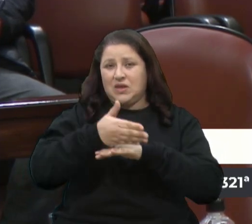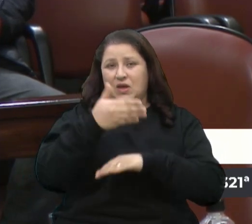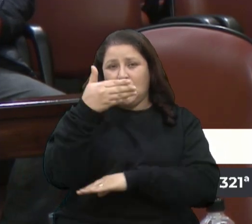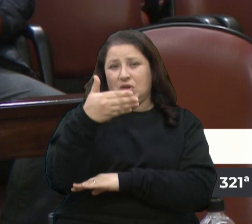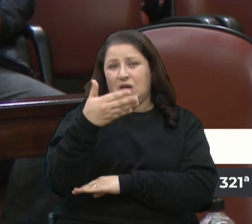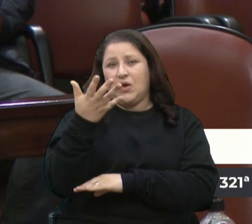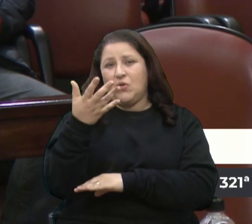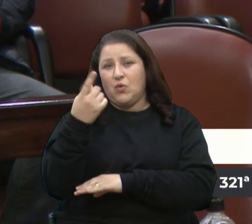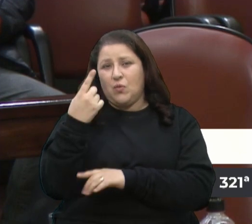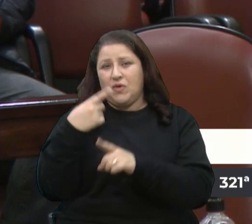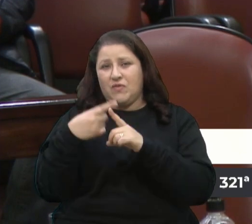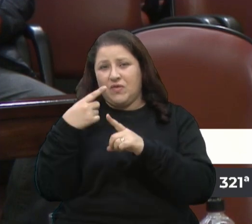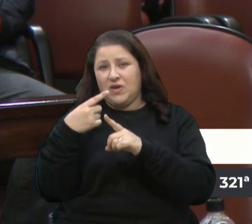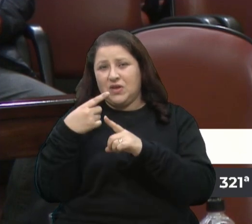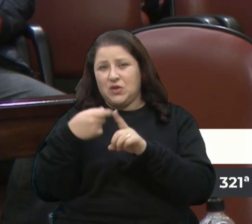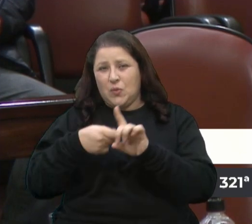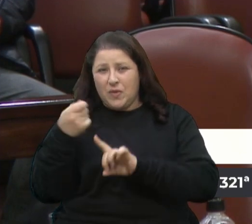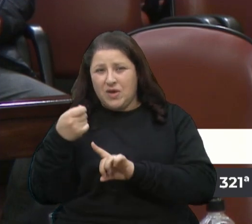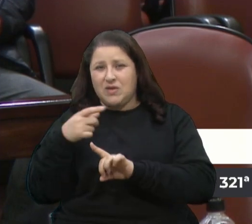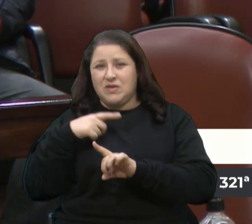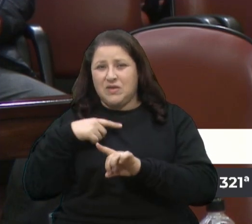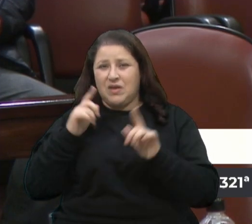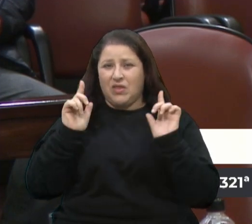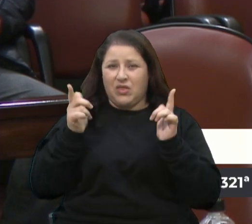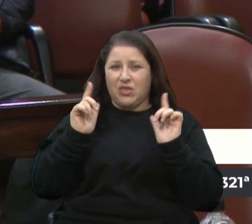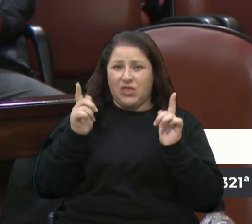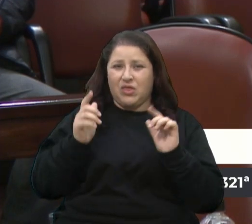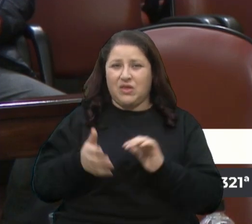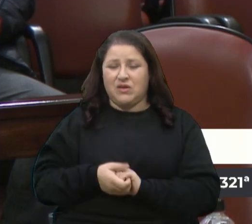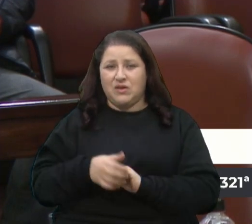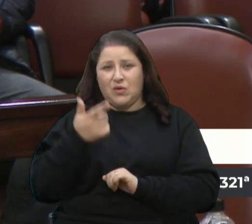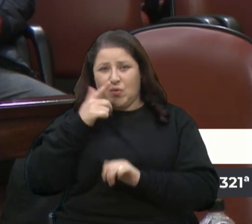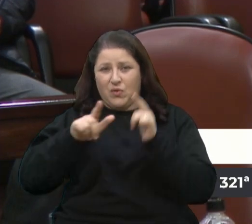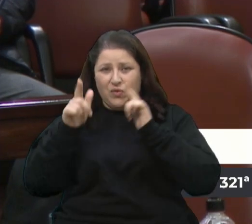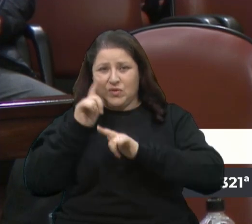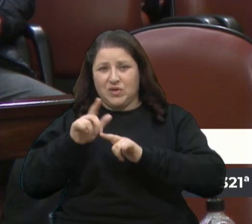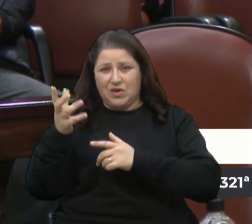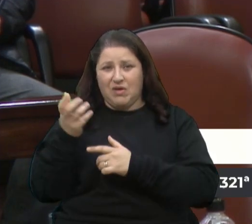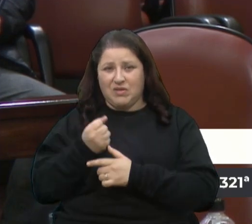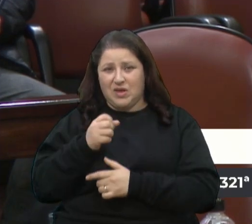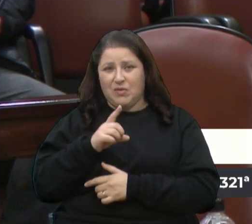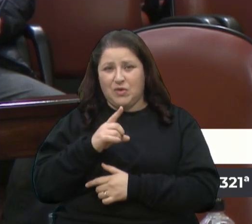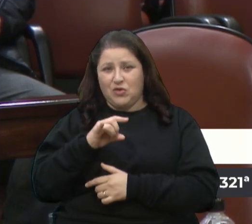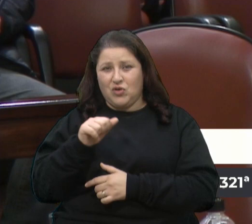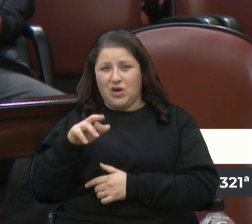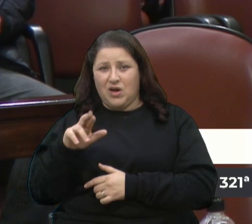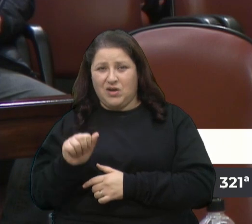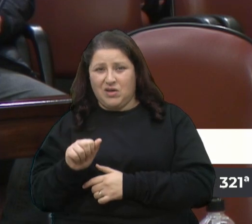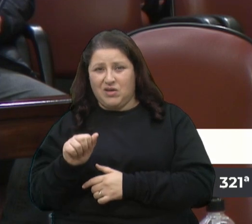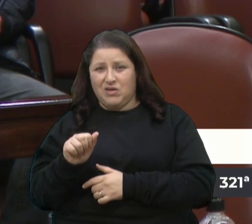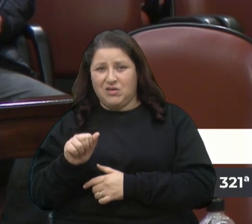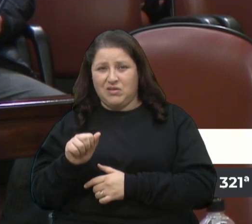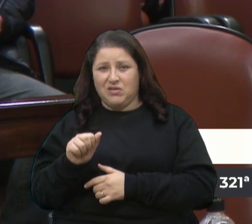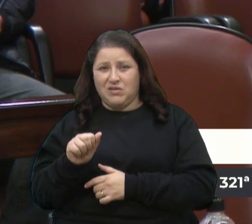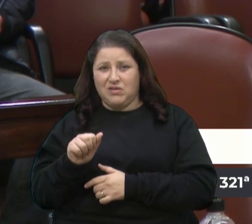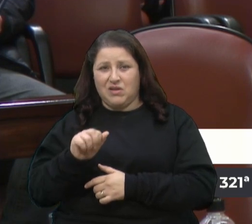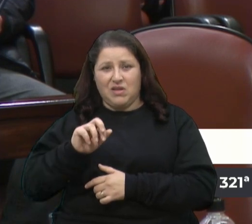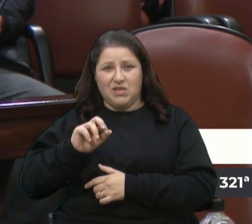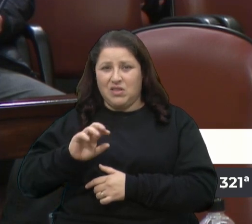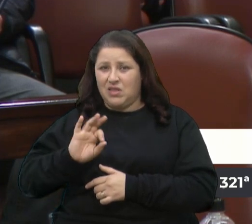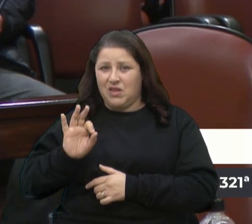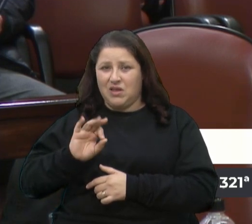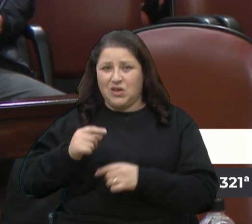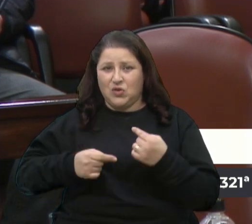mês, ter um passatempo, tá? Para eles ganharem diária, ficar passando o tempo deles. E não discutir